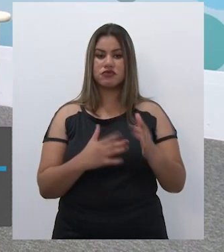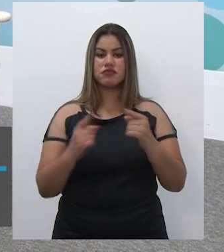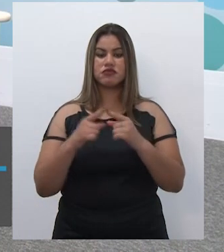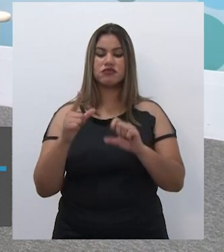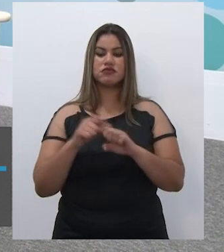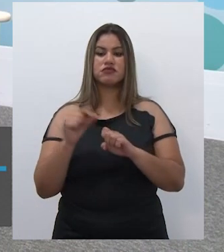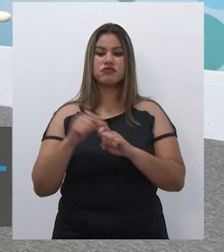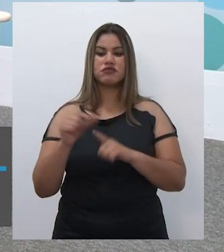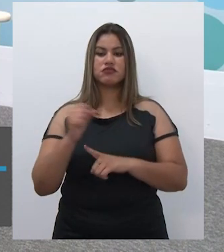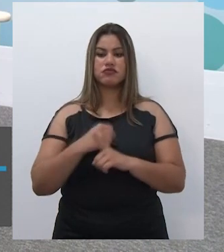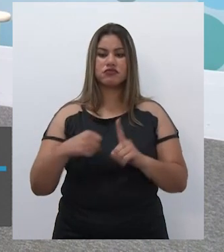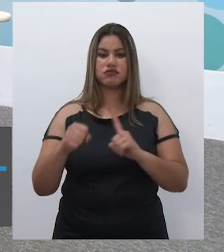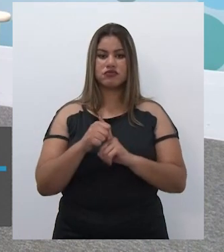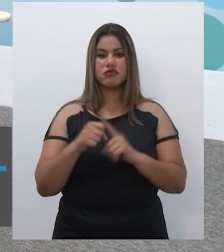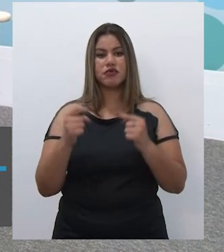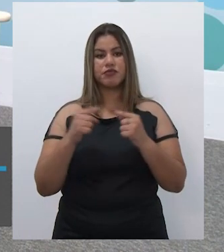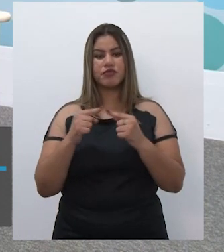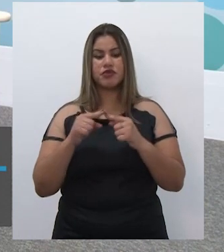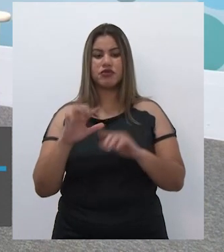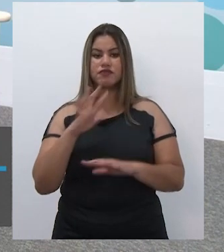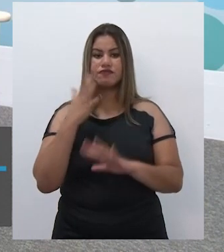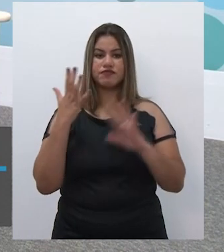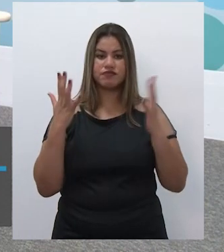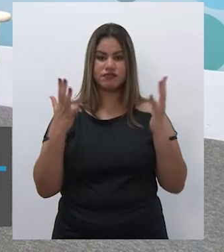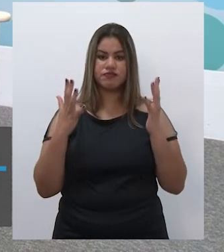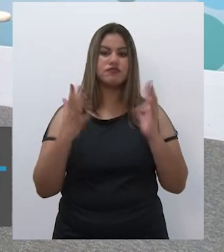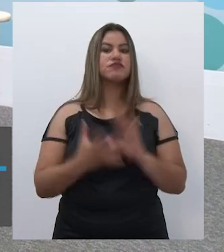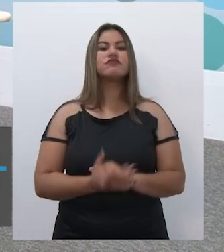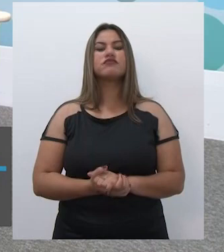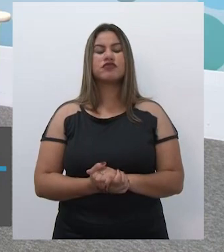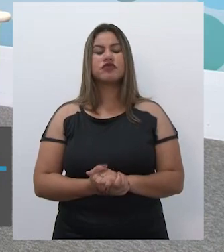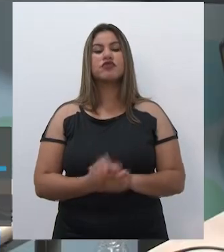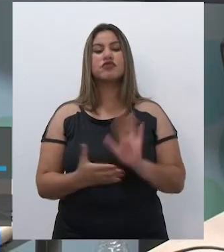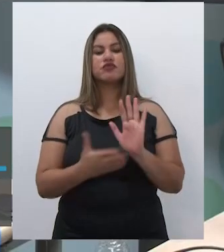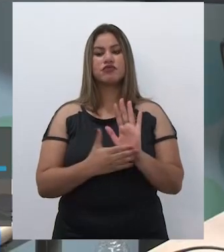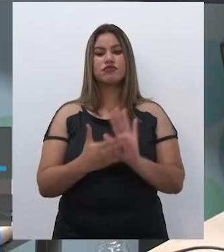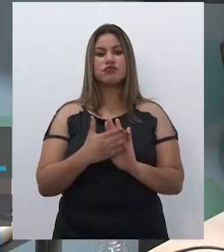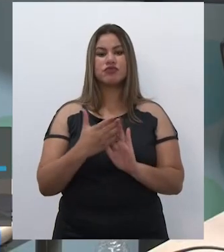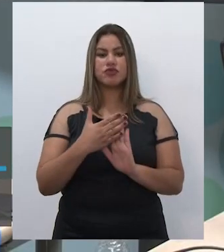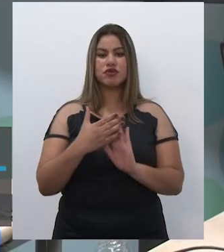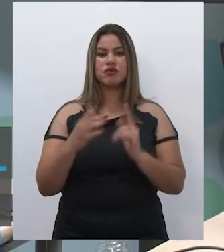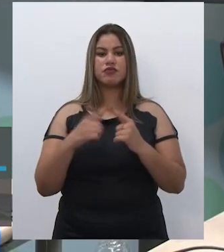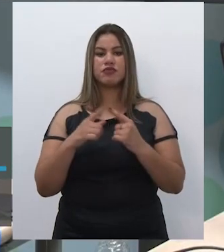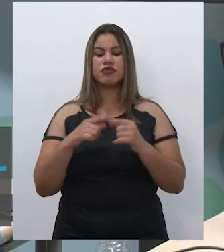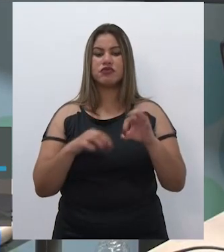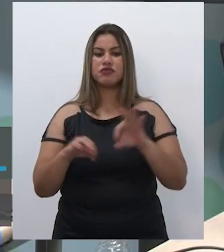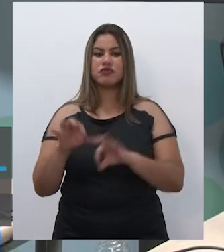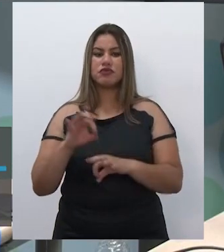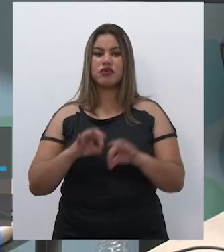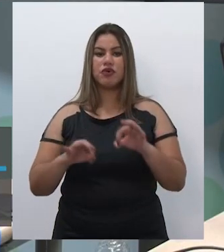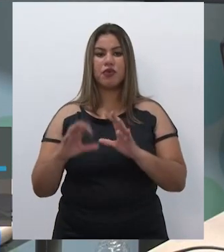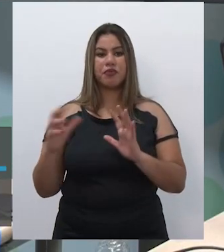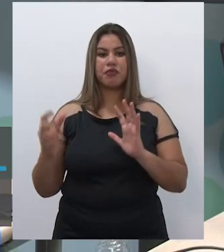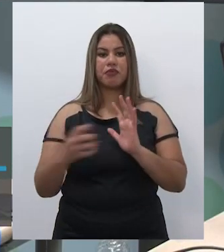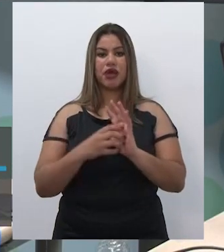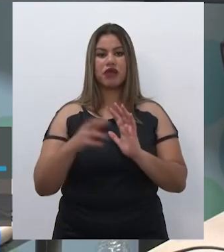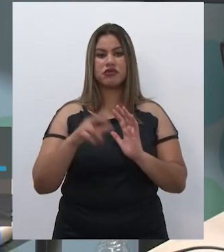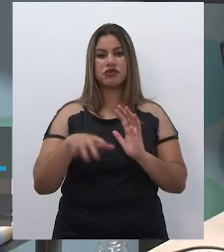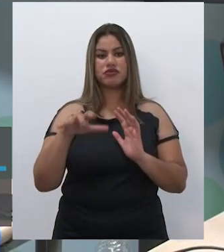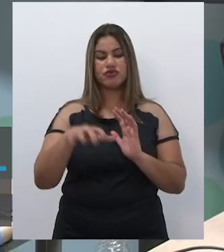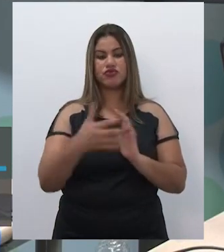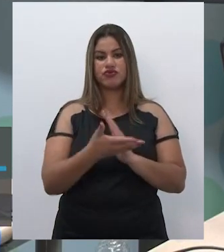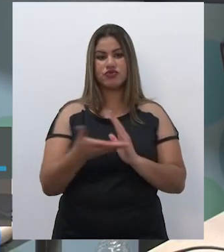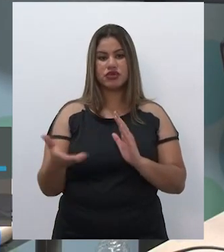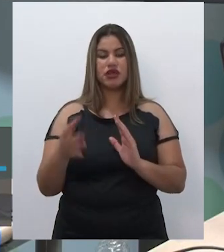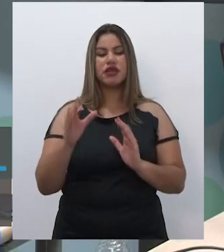empreendedorismo social foi para falar do meio ambiente e, de fato, projetos que geram impacto na região de vocês, na cidade